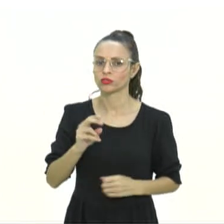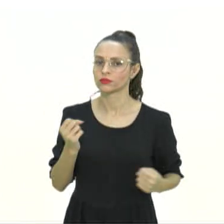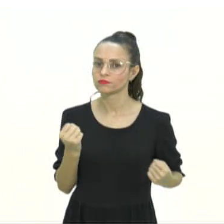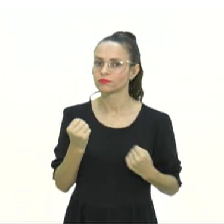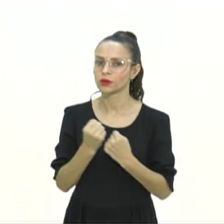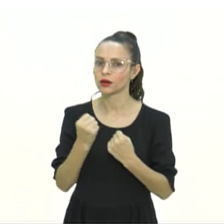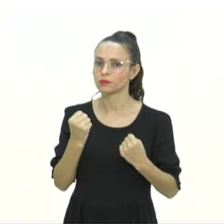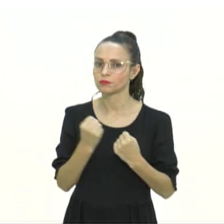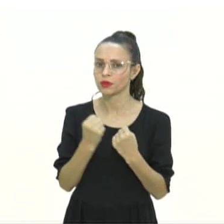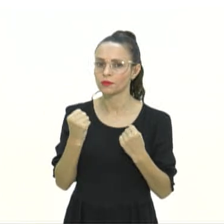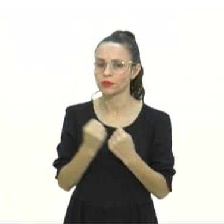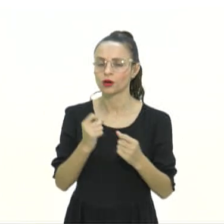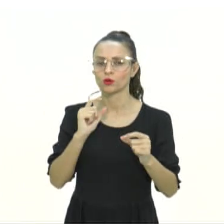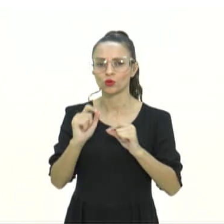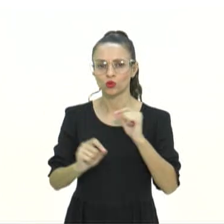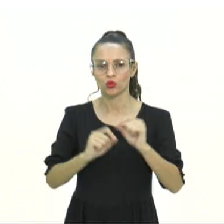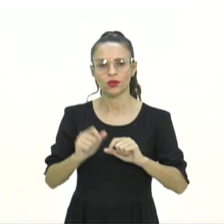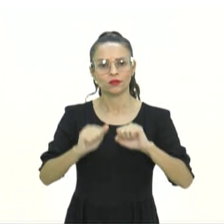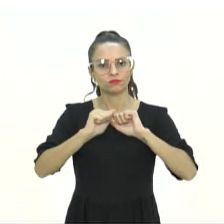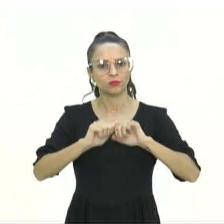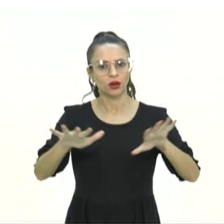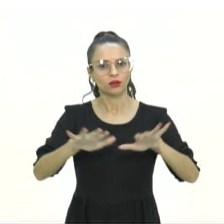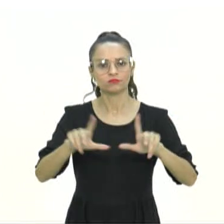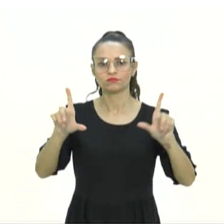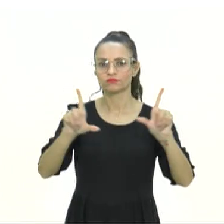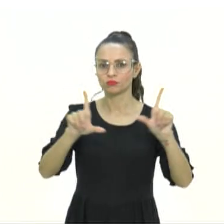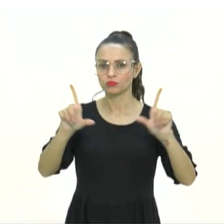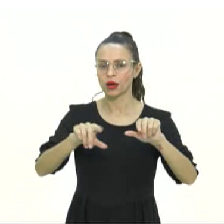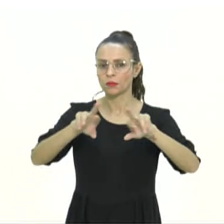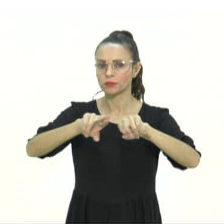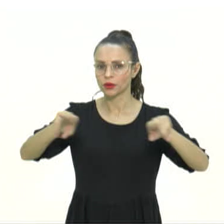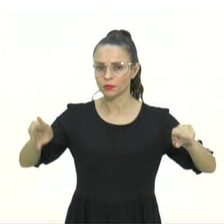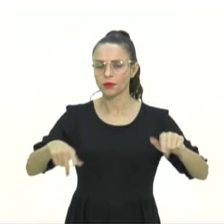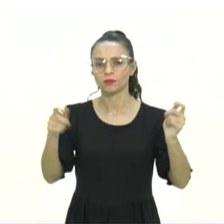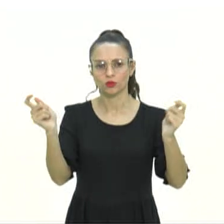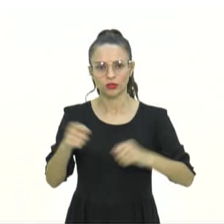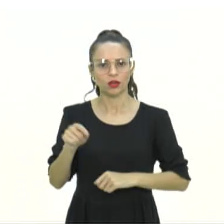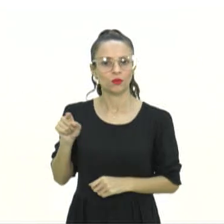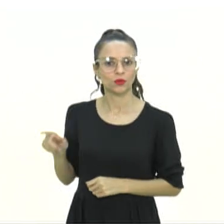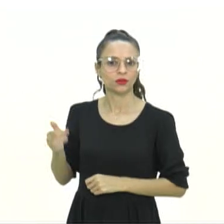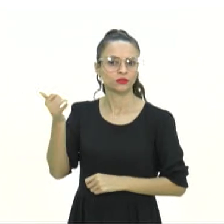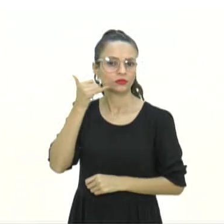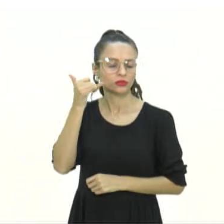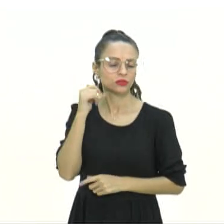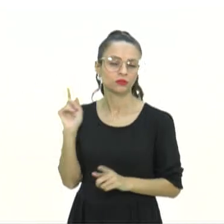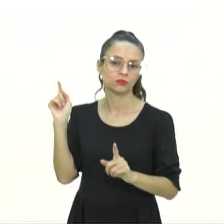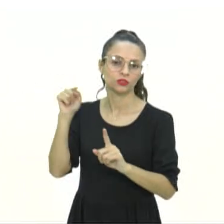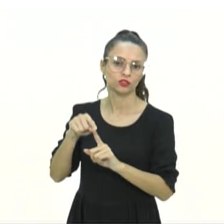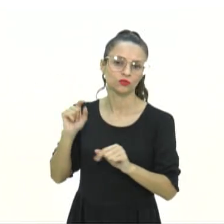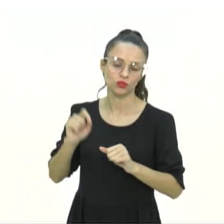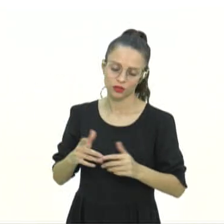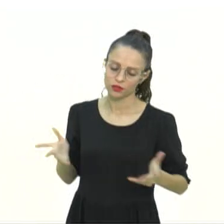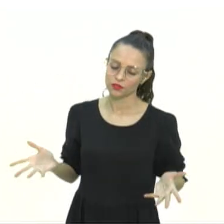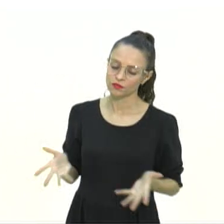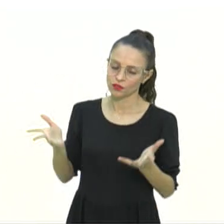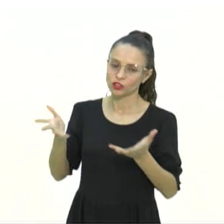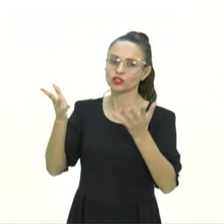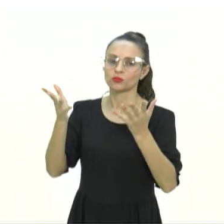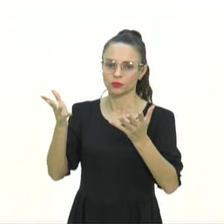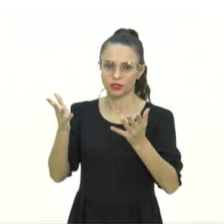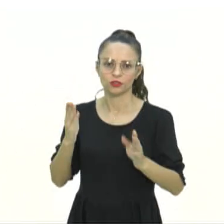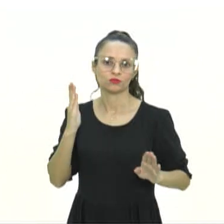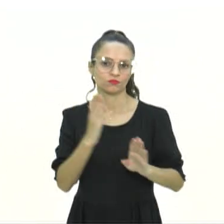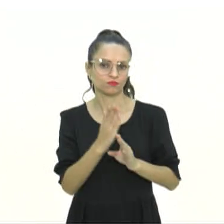suporte para a convergência da mídia, potencialidade que o tem tornado alvo de investimentos por parte